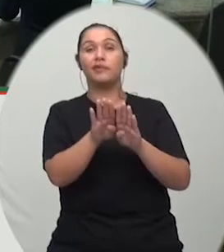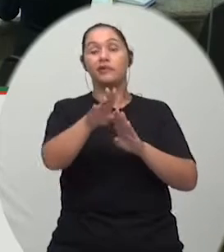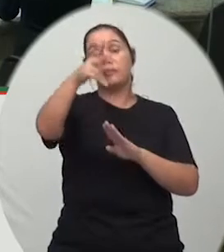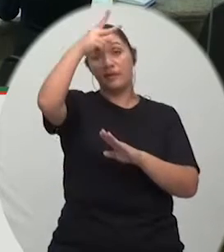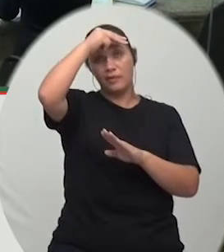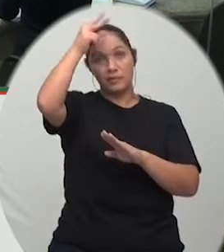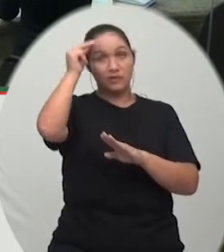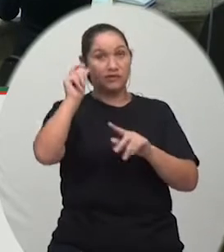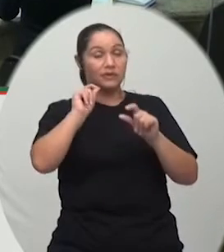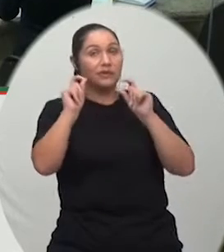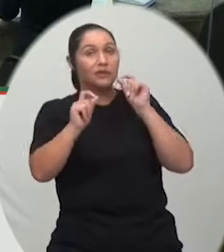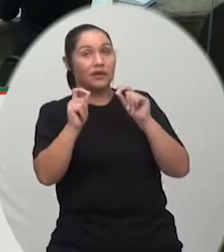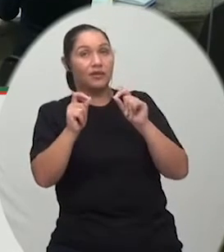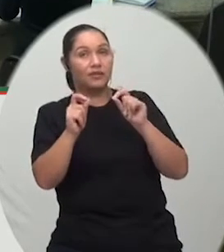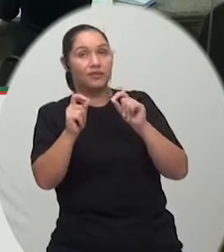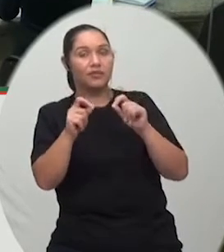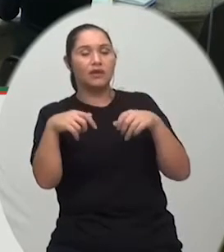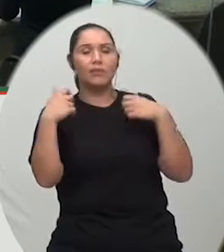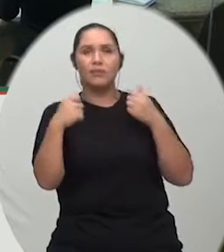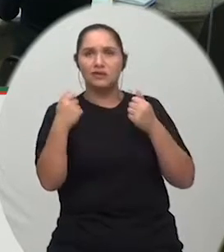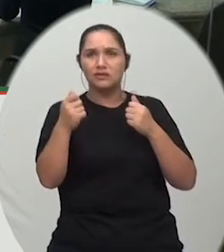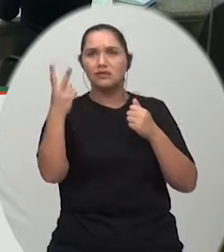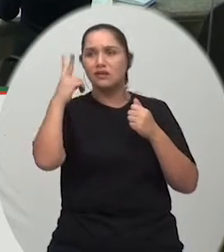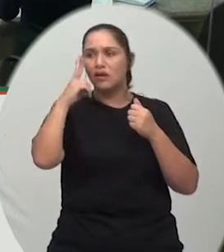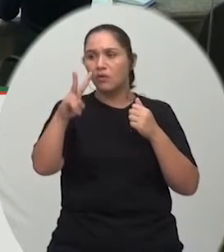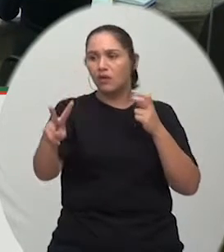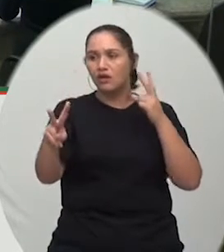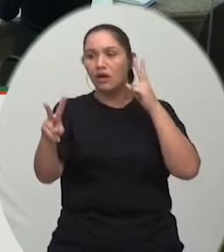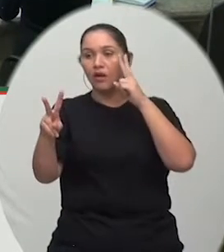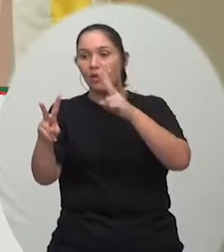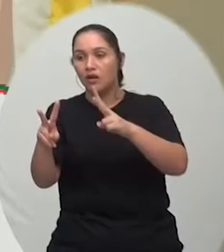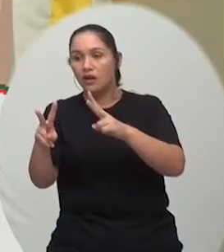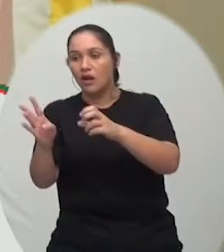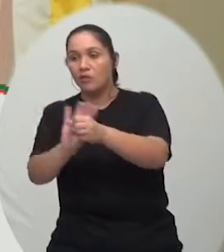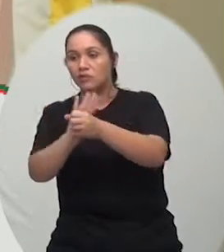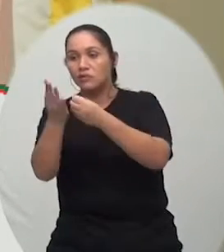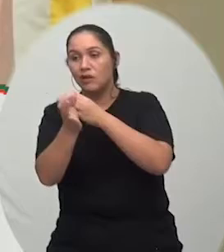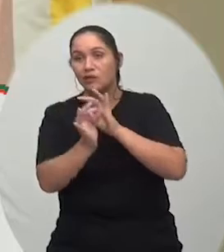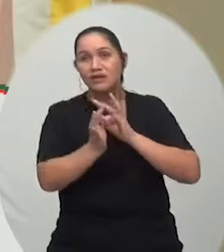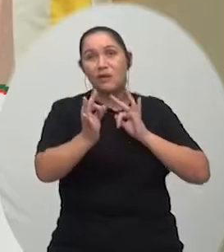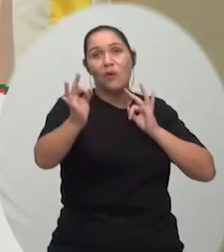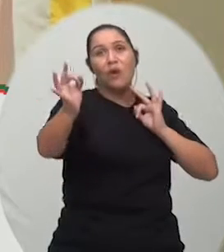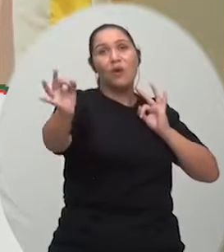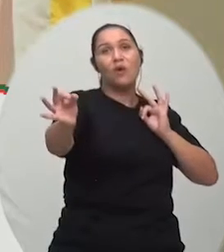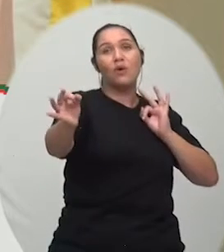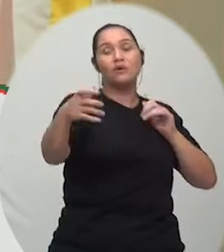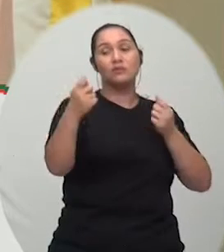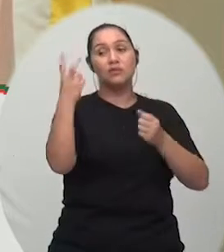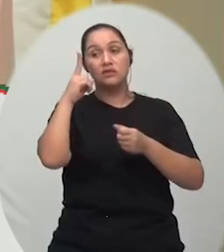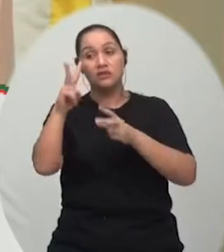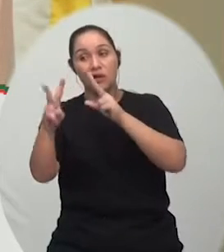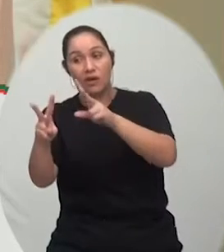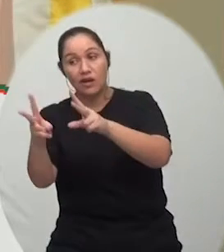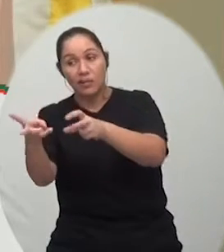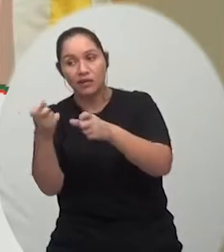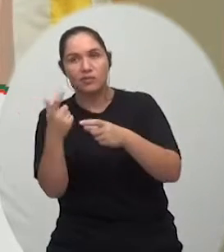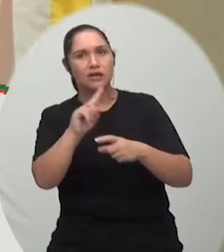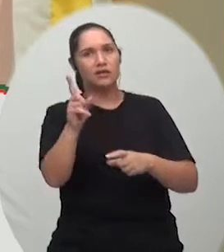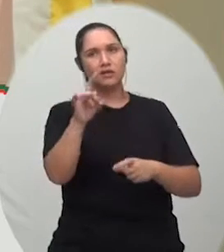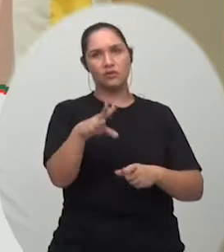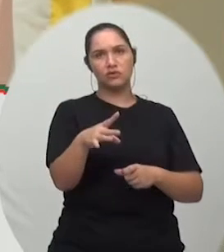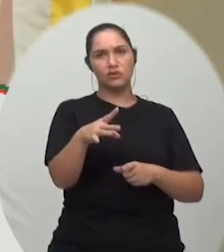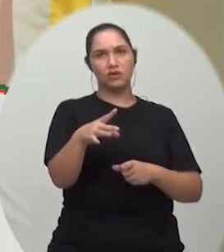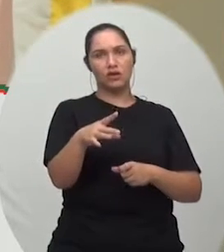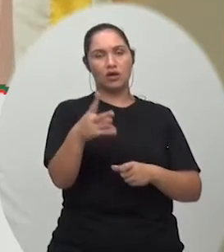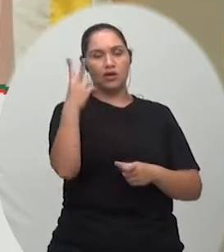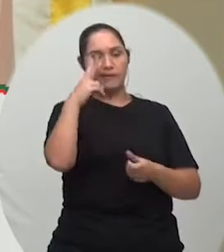municipal, que ele tem um olhar lá para os bairros da ponta da nossa cidade, como tem olhar para o centro da cidade. Não sou contra o